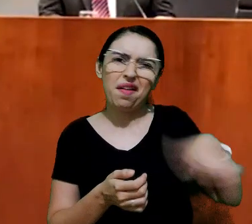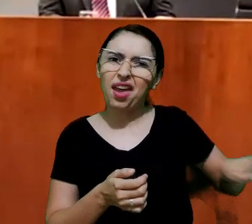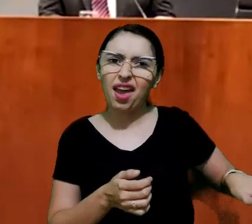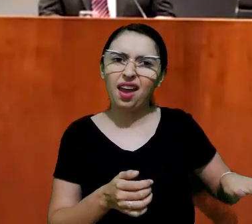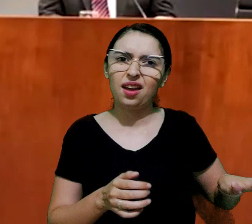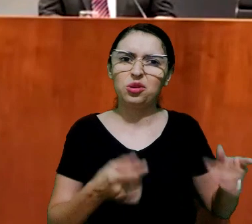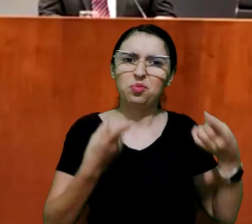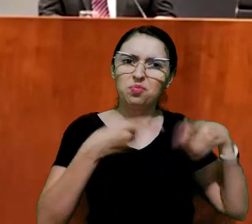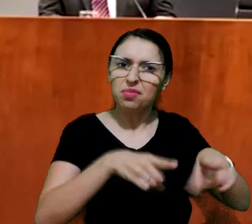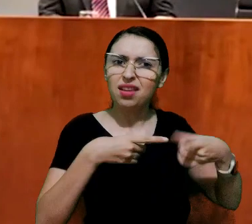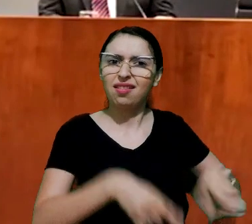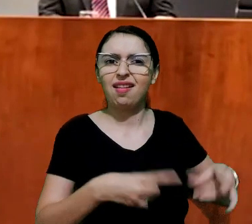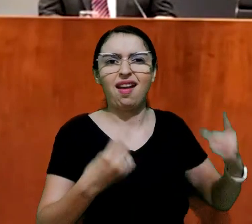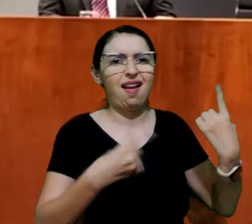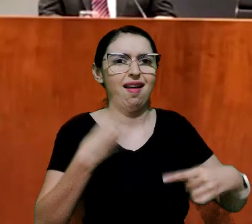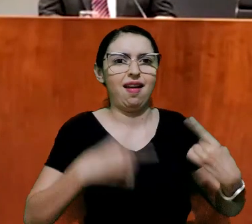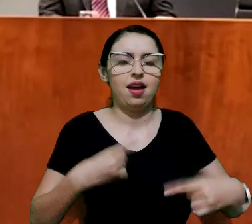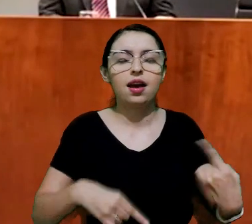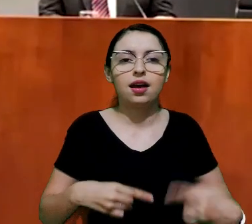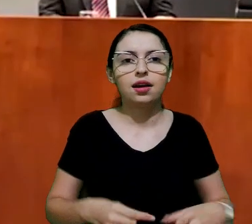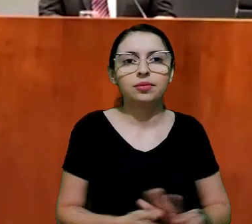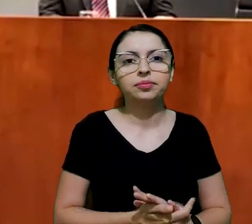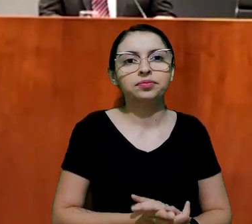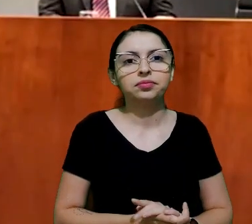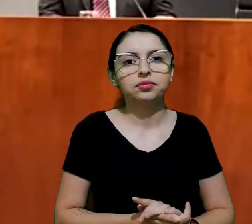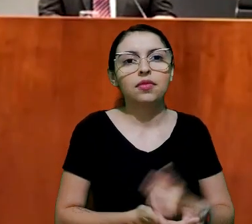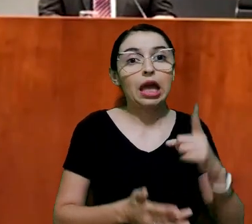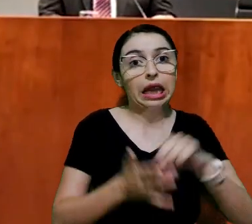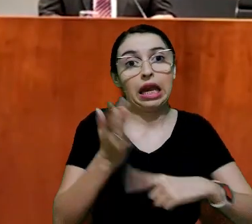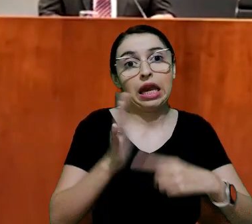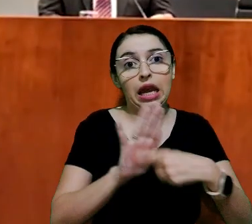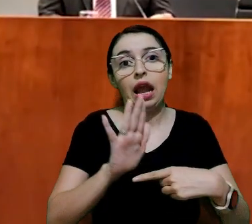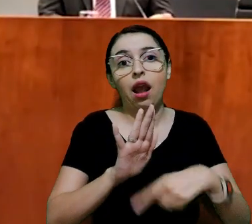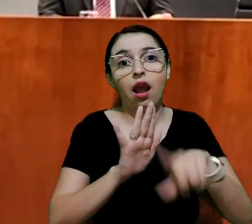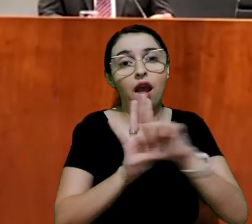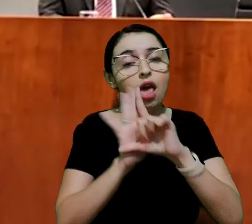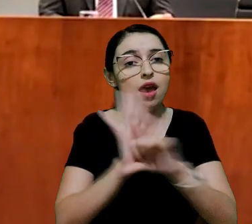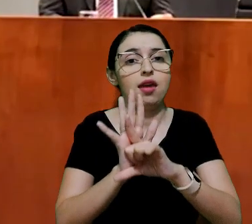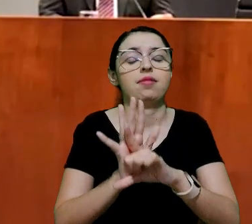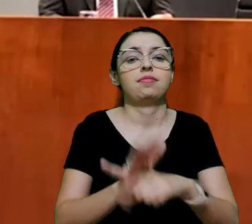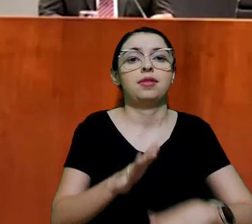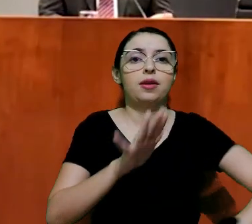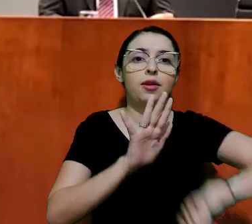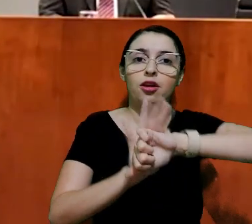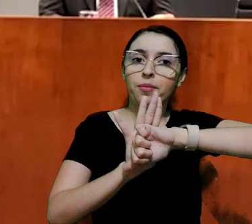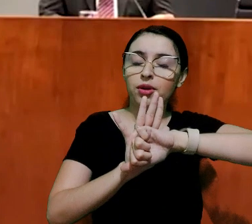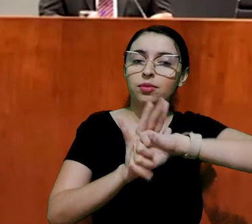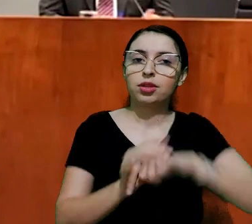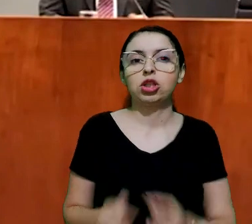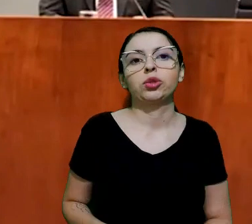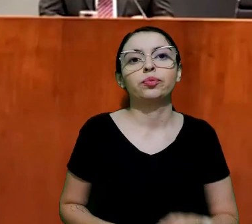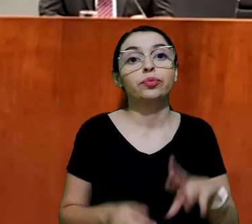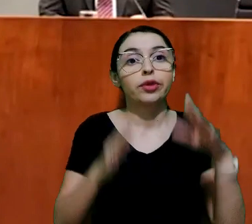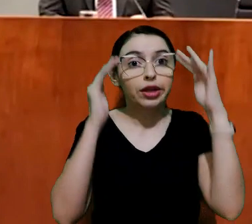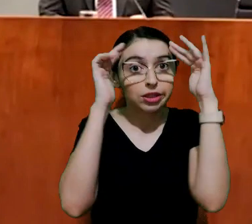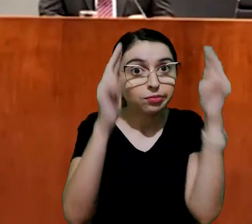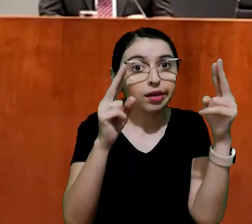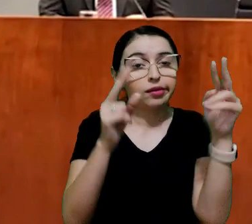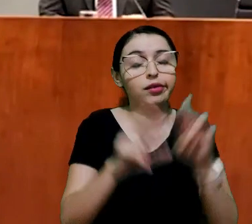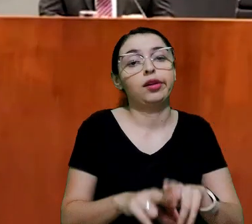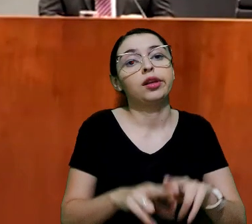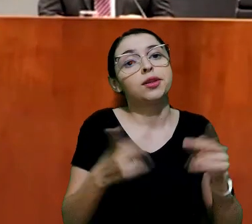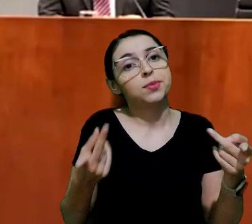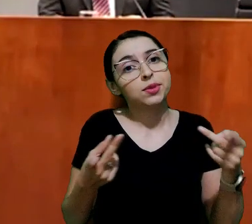uma falácia para tentar fraudar a lei. Com todo respeito a quem pensa assim. Existe até